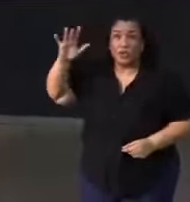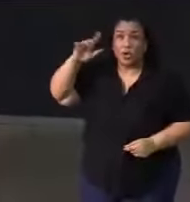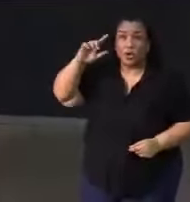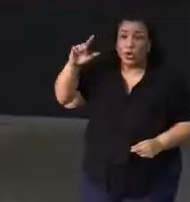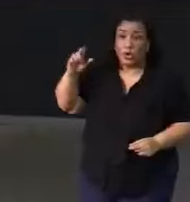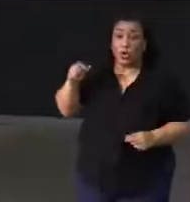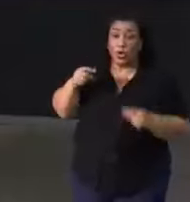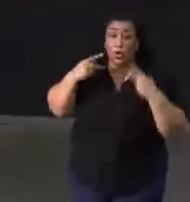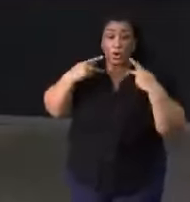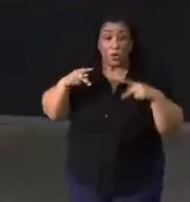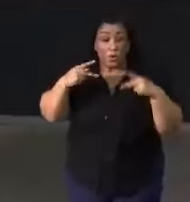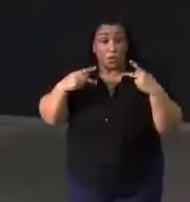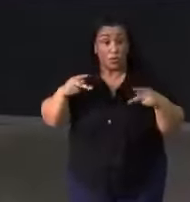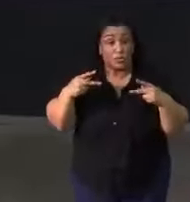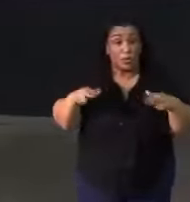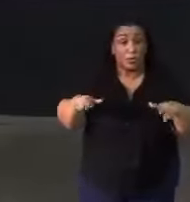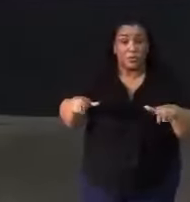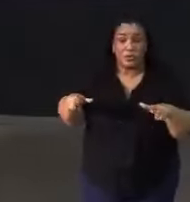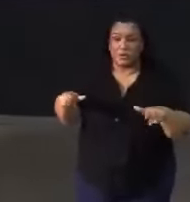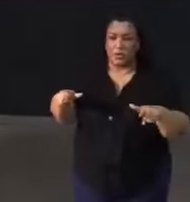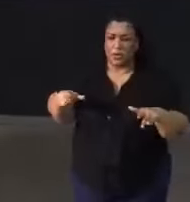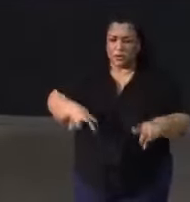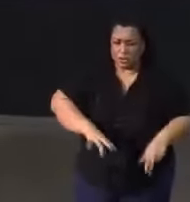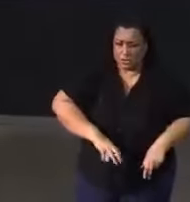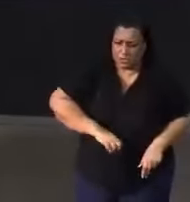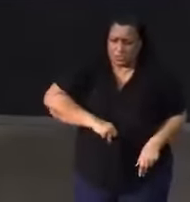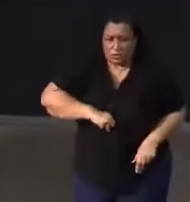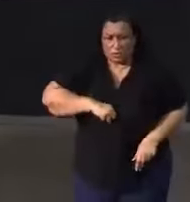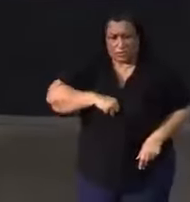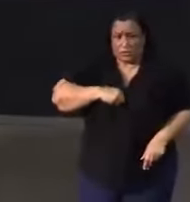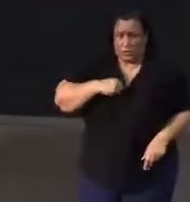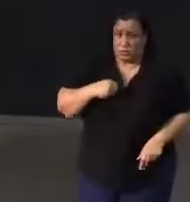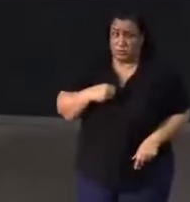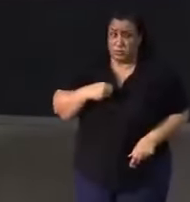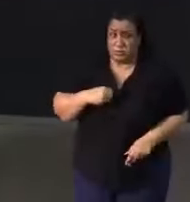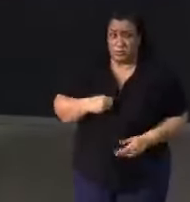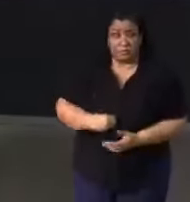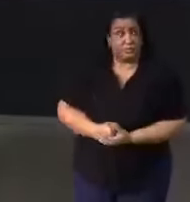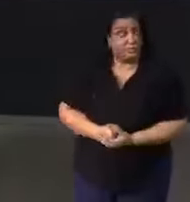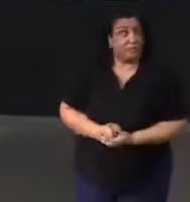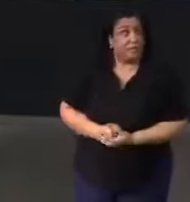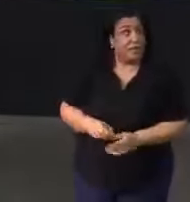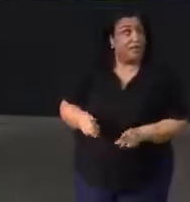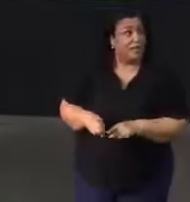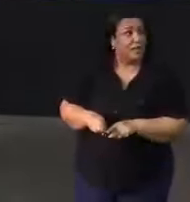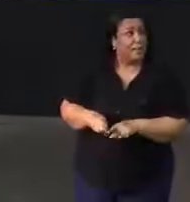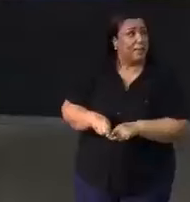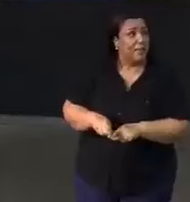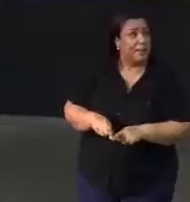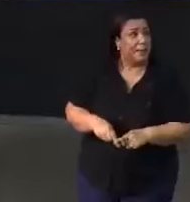o odiaram ainda mais. 1 Samuel 16, 13.